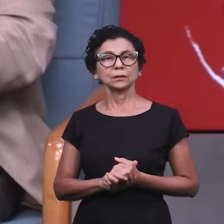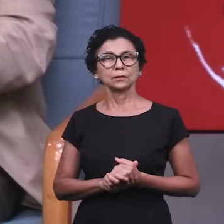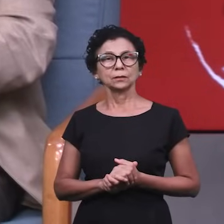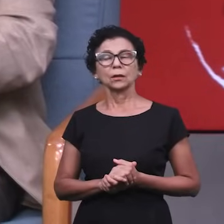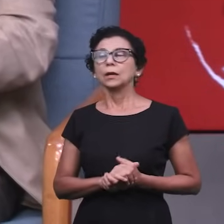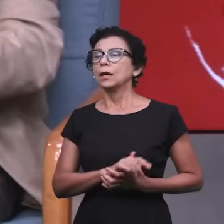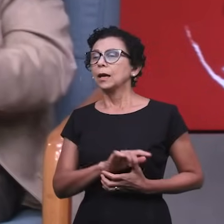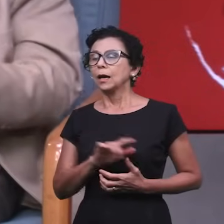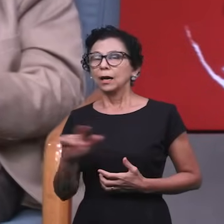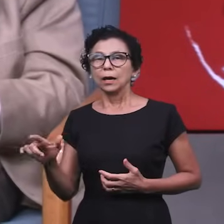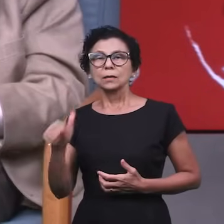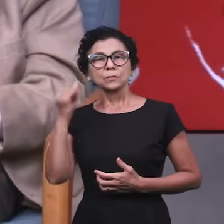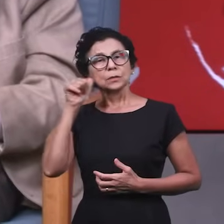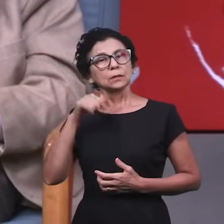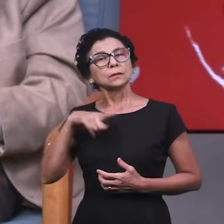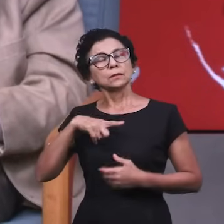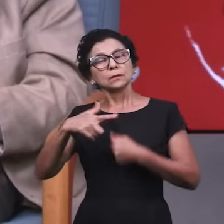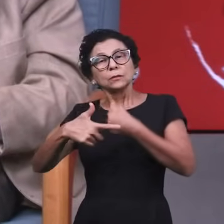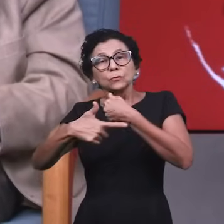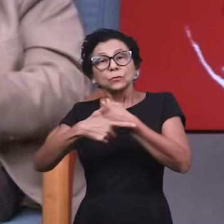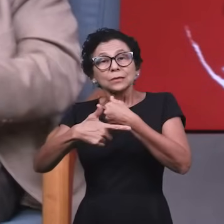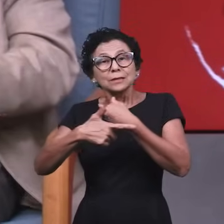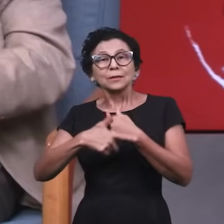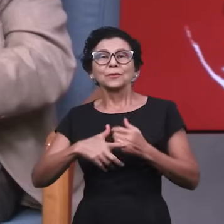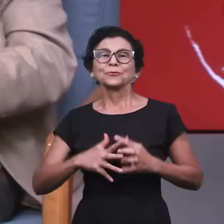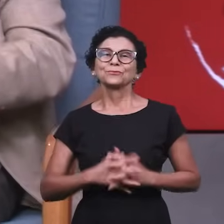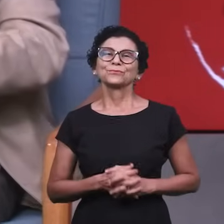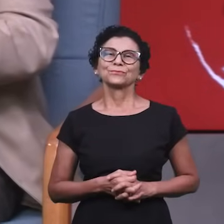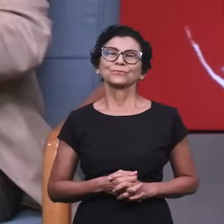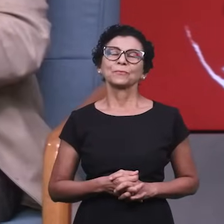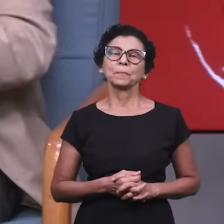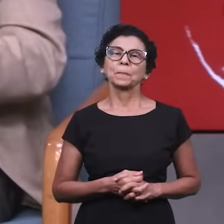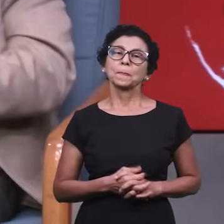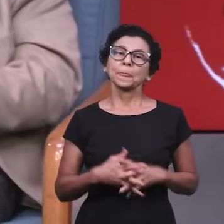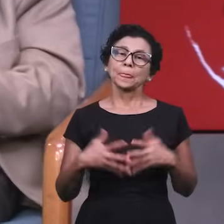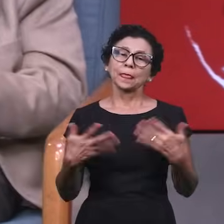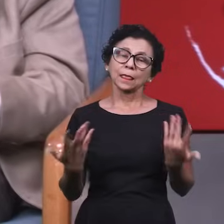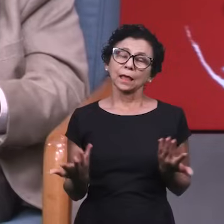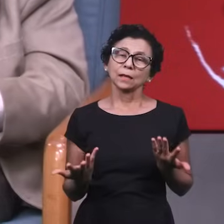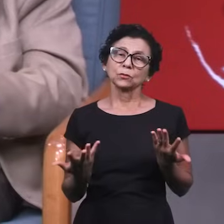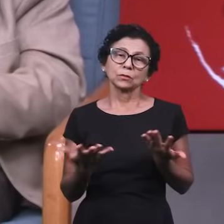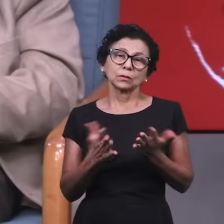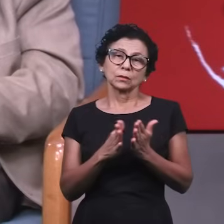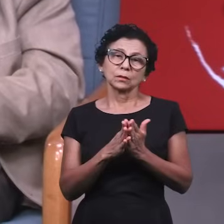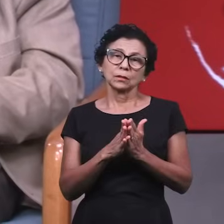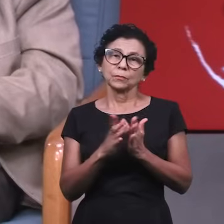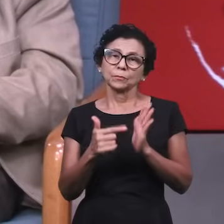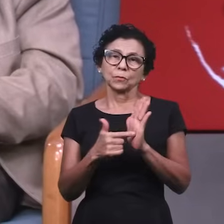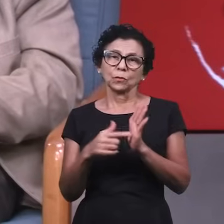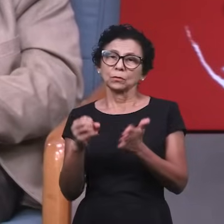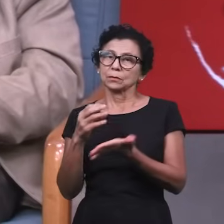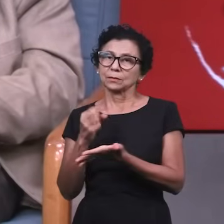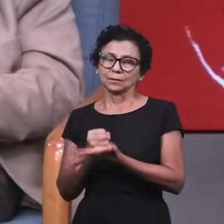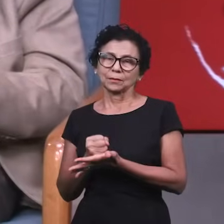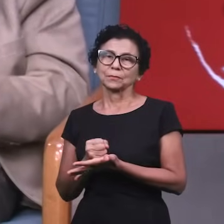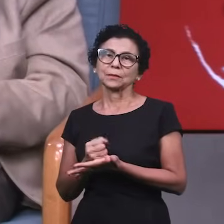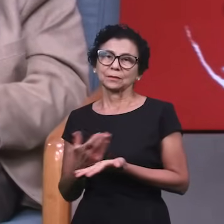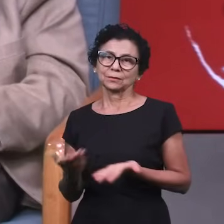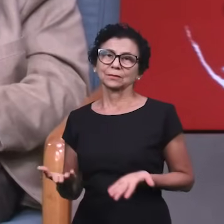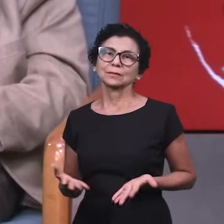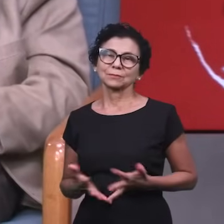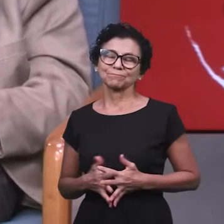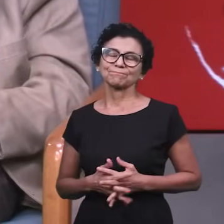função dentro daquilo que está na Bíblia, dentro daquilo que está no Novo Testamento. Mas